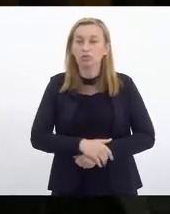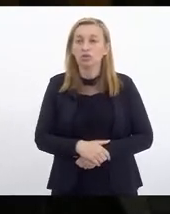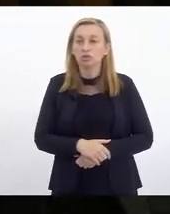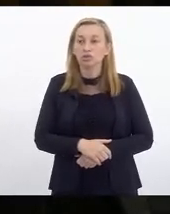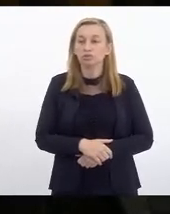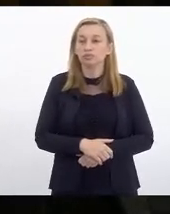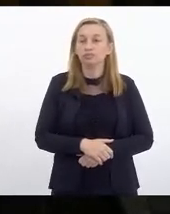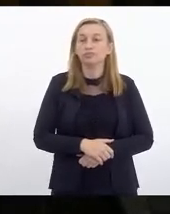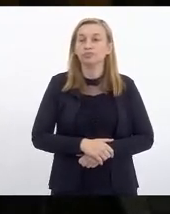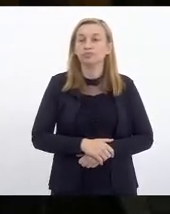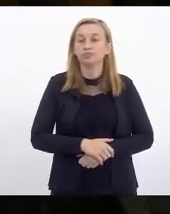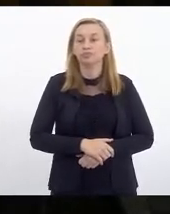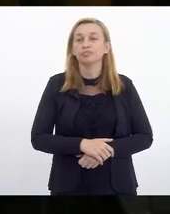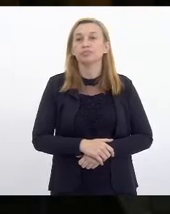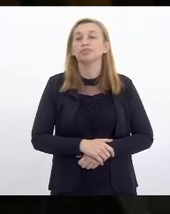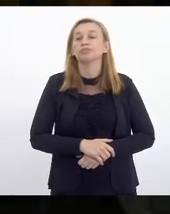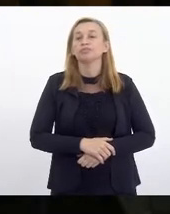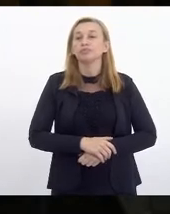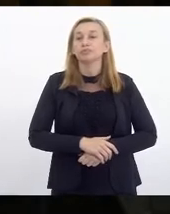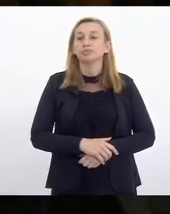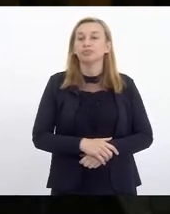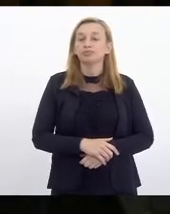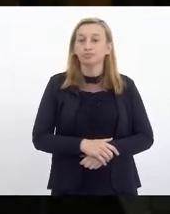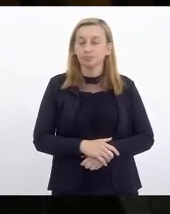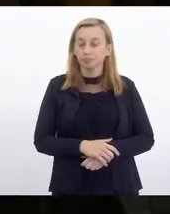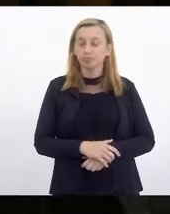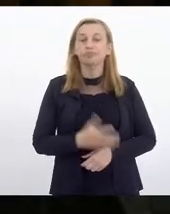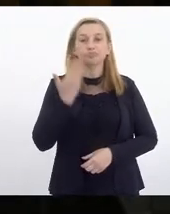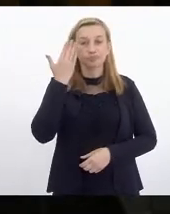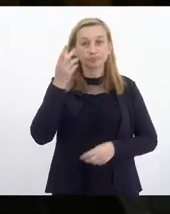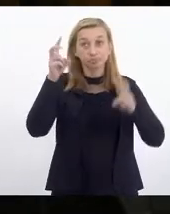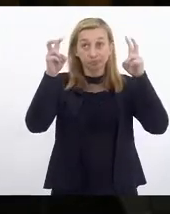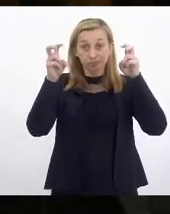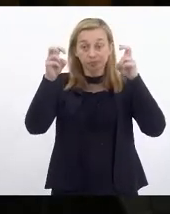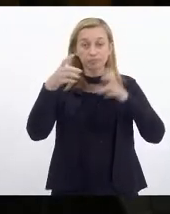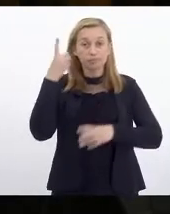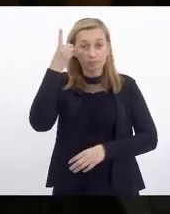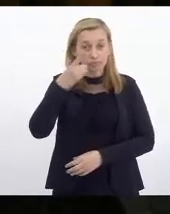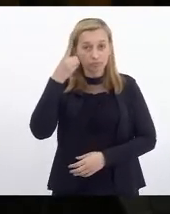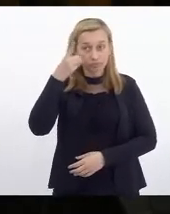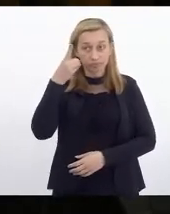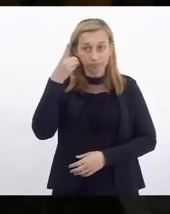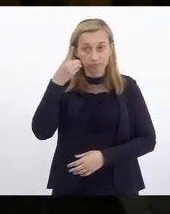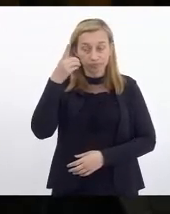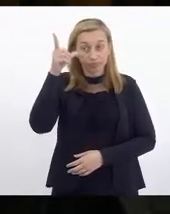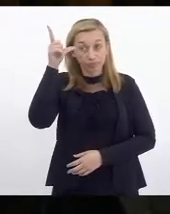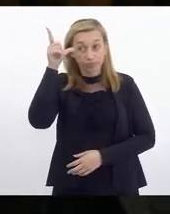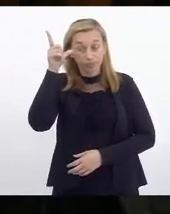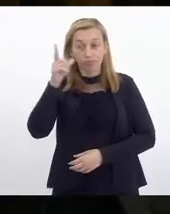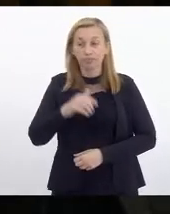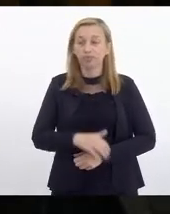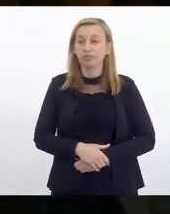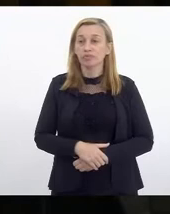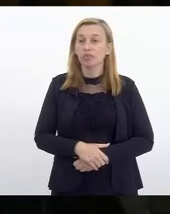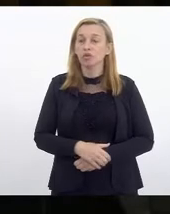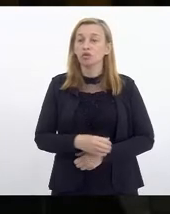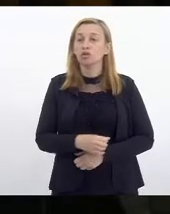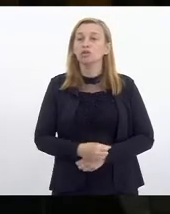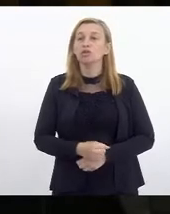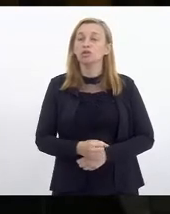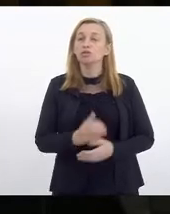Tribunal de Justiça. Este é um tema, deputada Lucinha, que a maioria dos